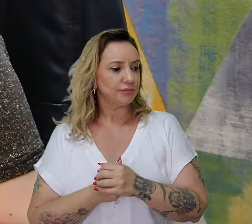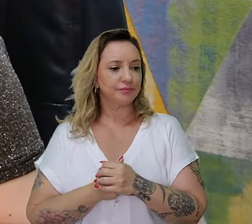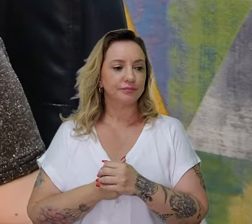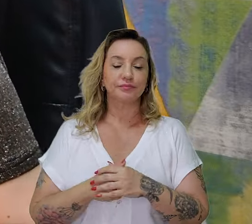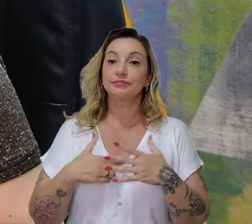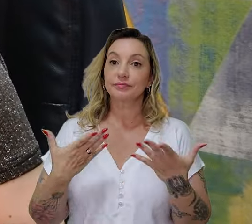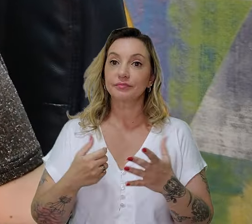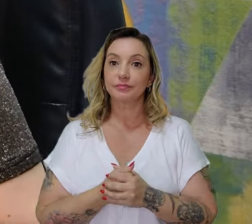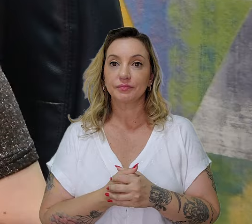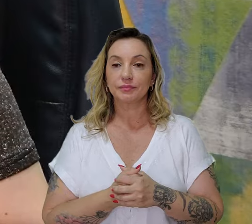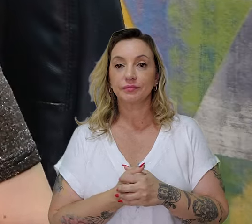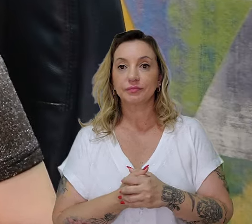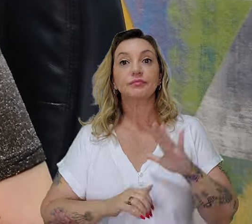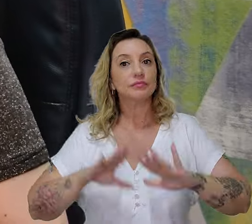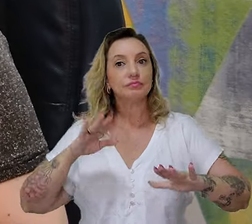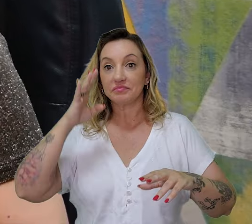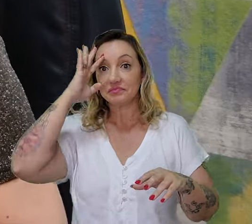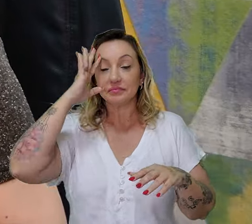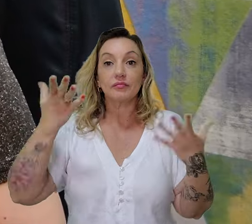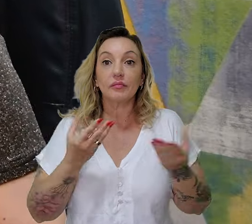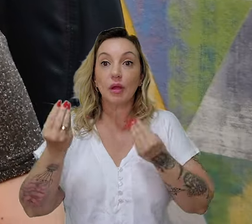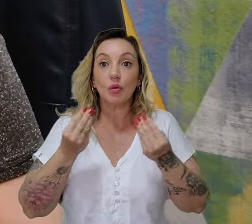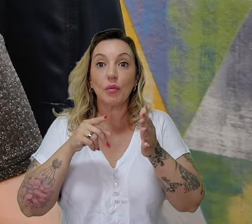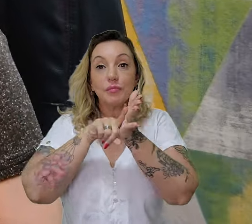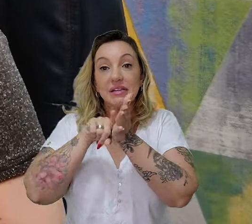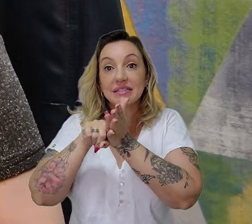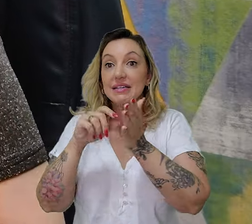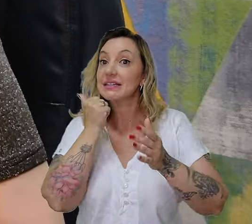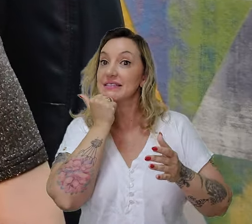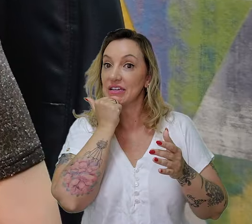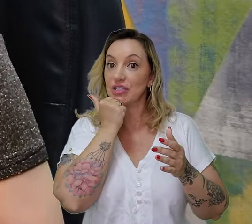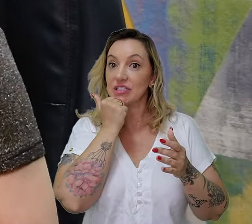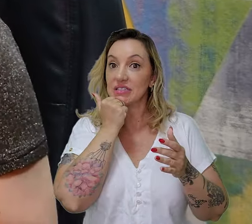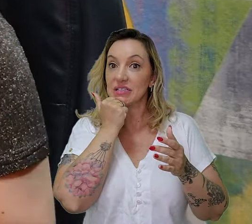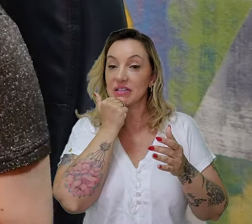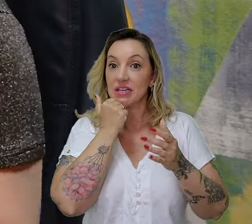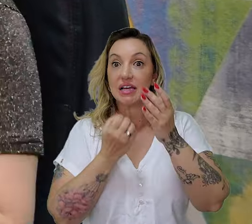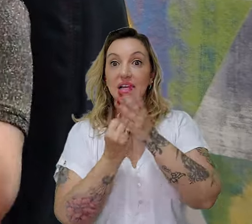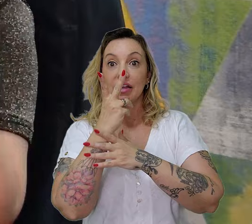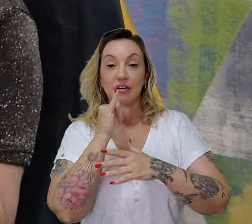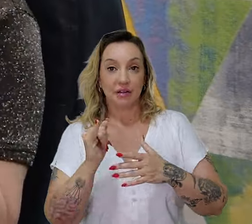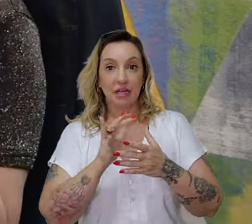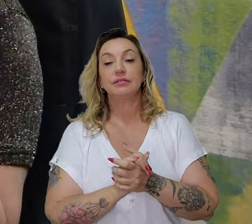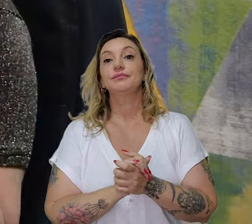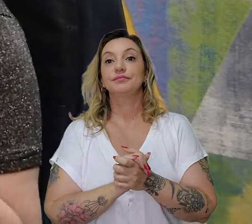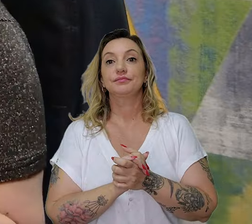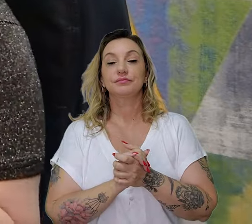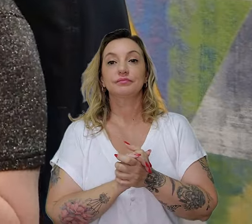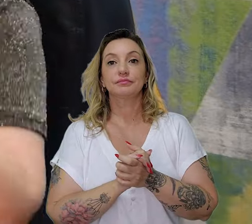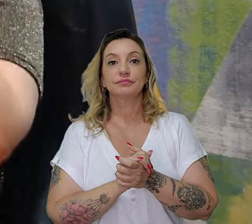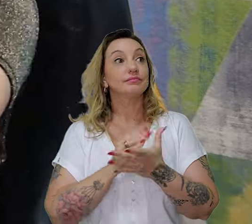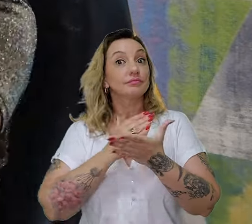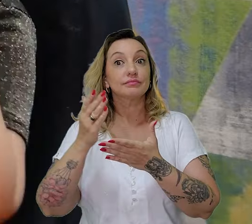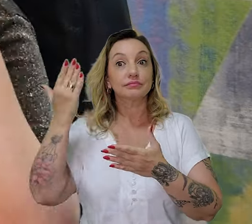vezes a gente não imagina como um pesquisador um cientista vai ser criativo é e começou com eles né eles que